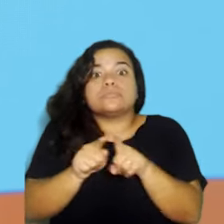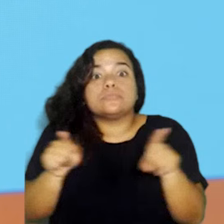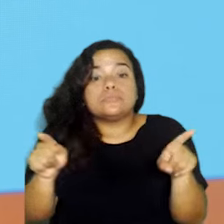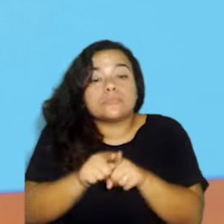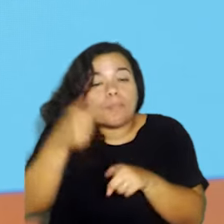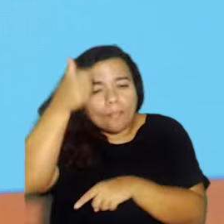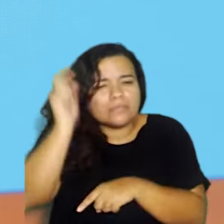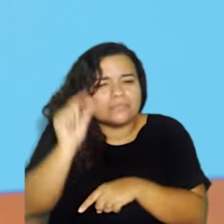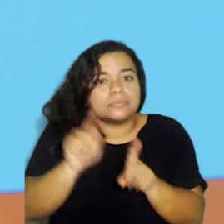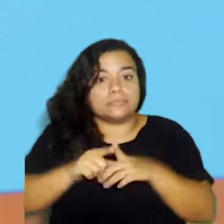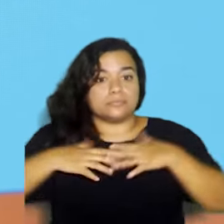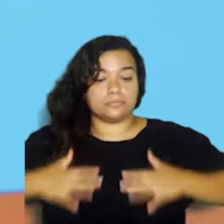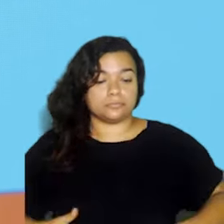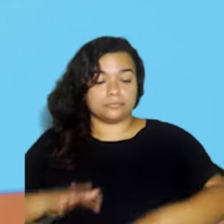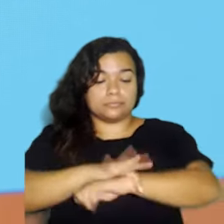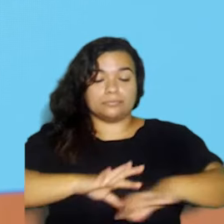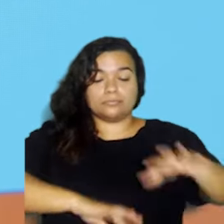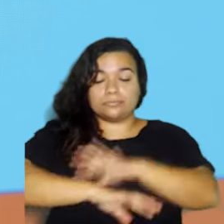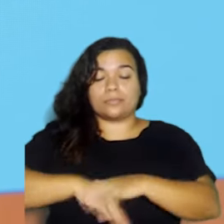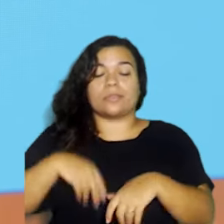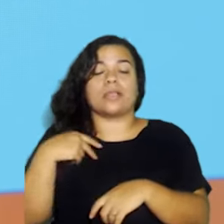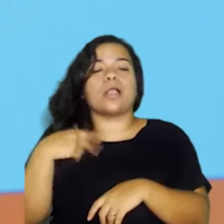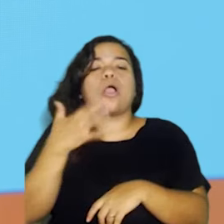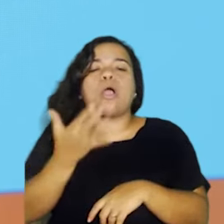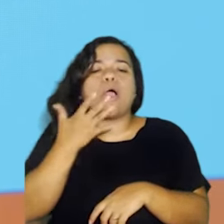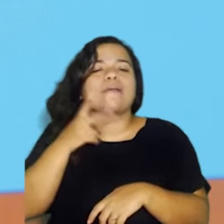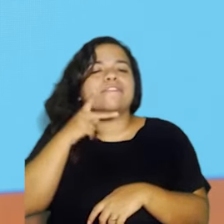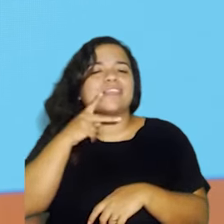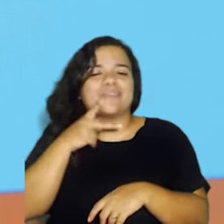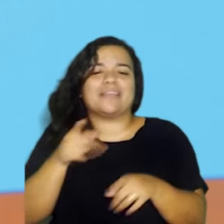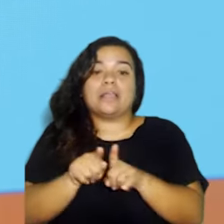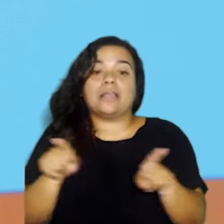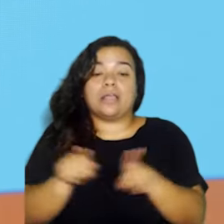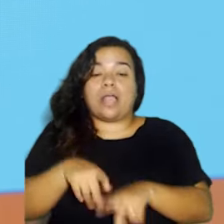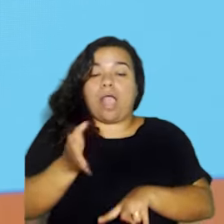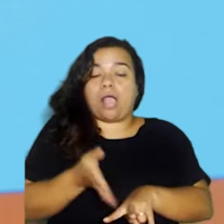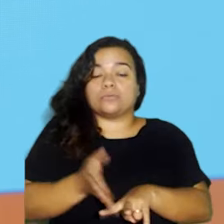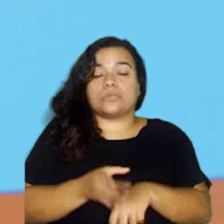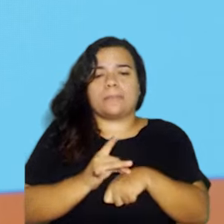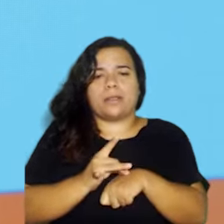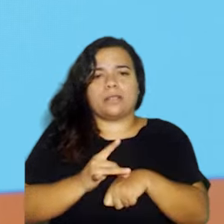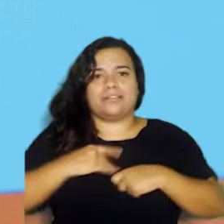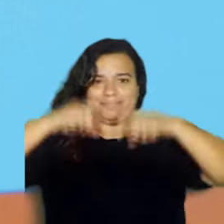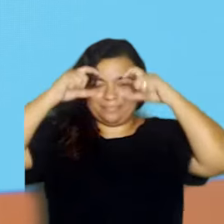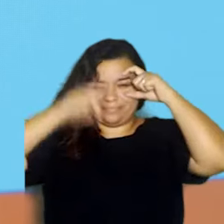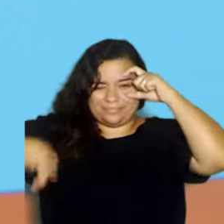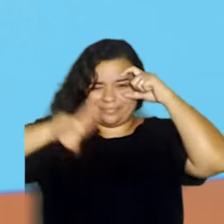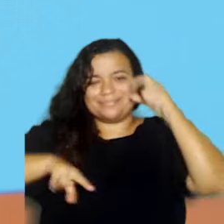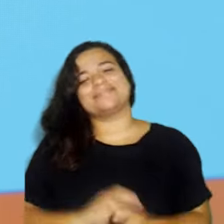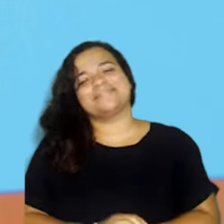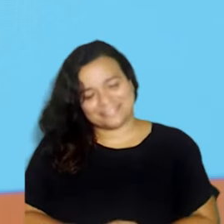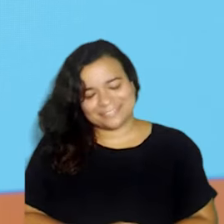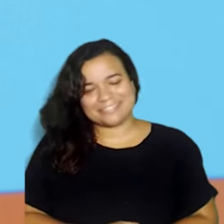roupa eh vinho calça é camisa né vinho e calça jeans preta e tô de óculos né